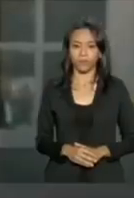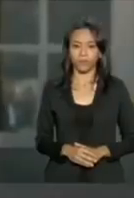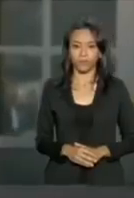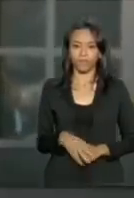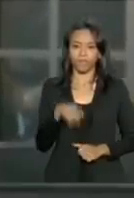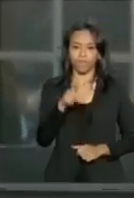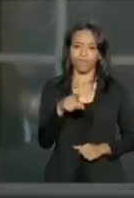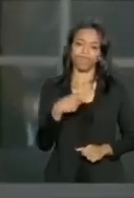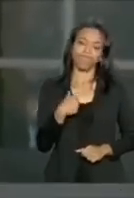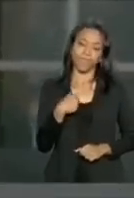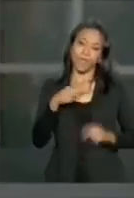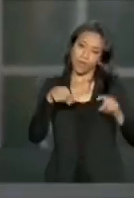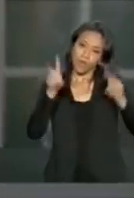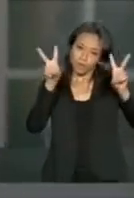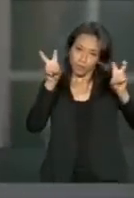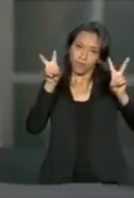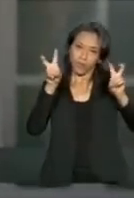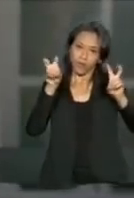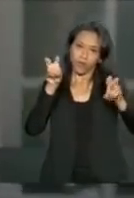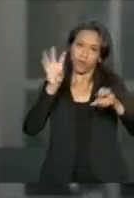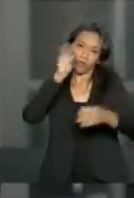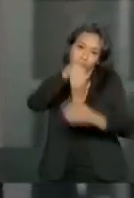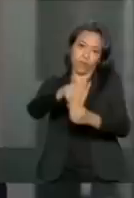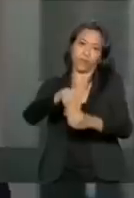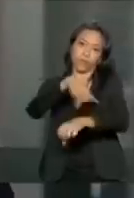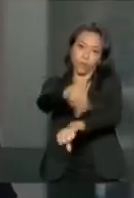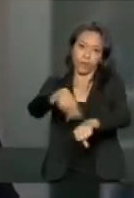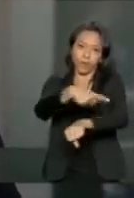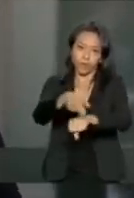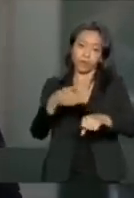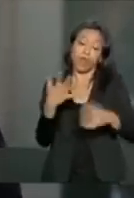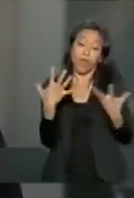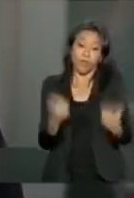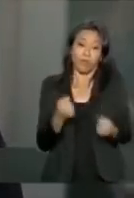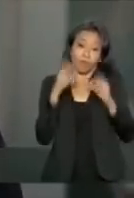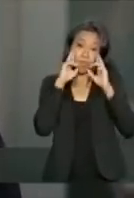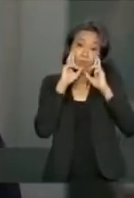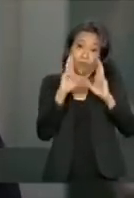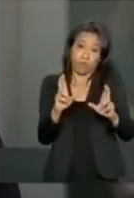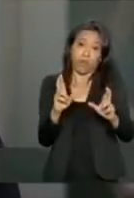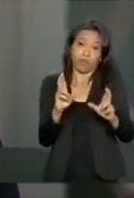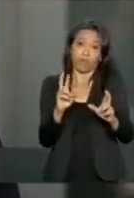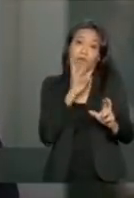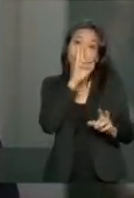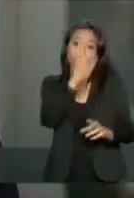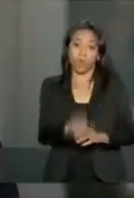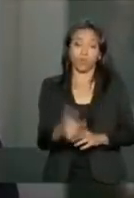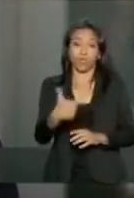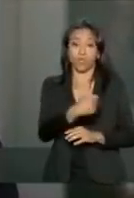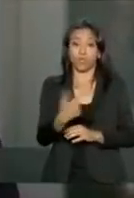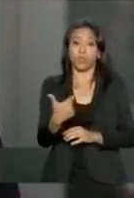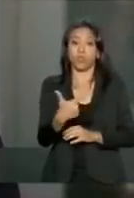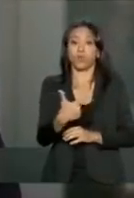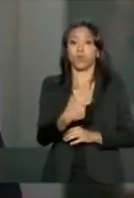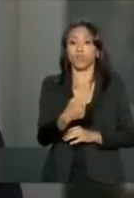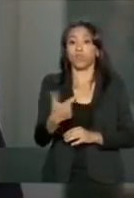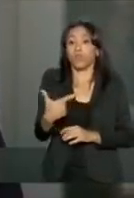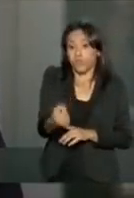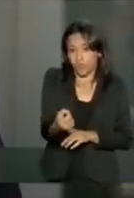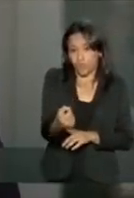É um assunto interno, respeitaremos o resultado das urnas em 2020, mas eu acredito piamente na reeleição de Donald